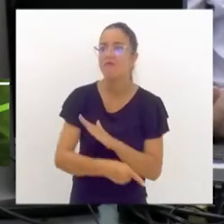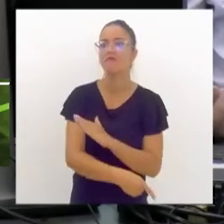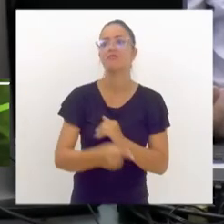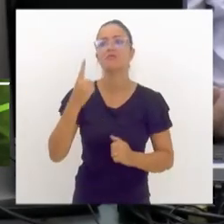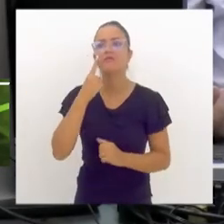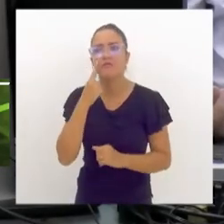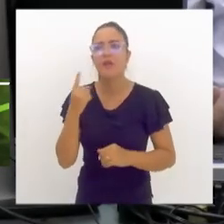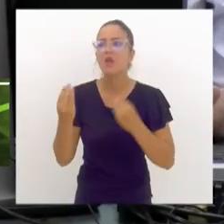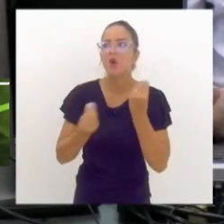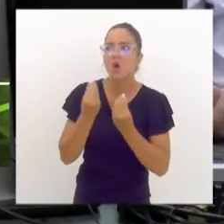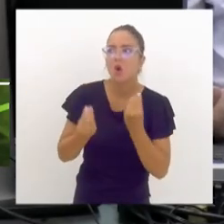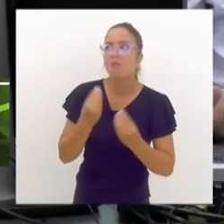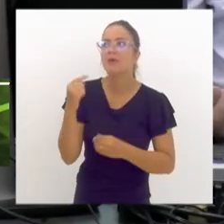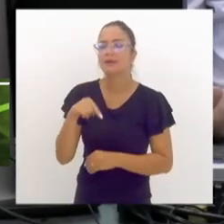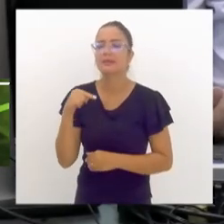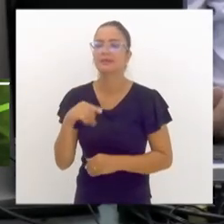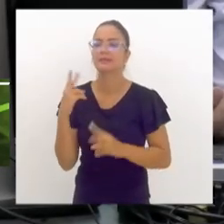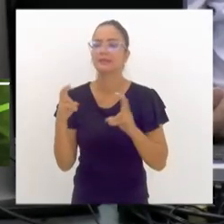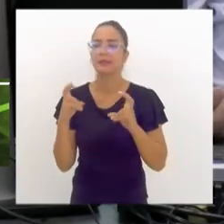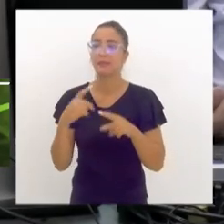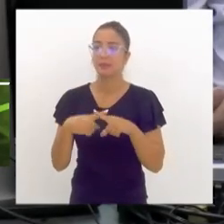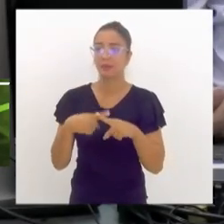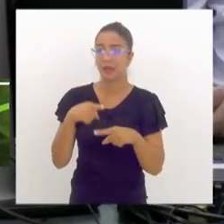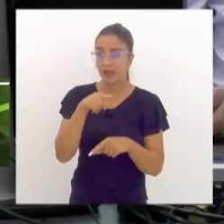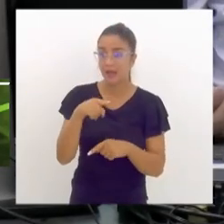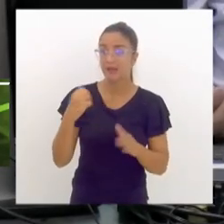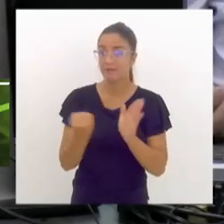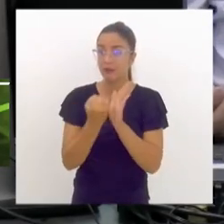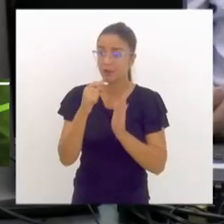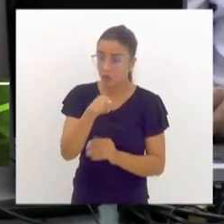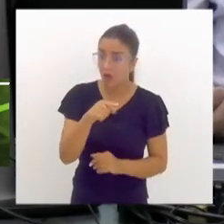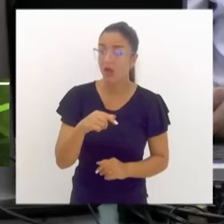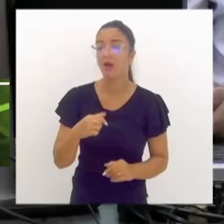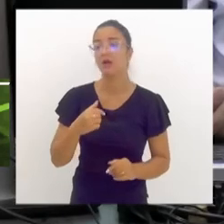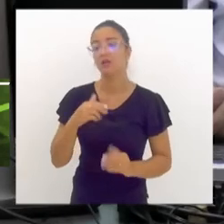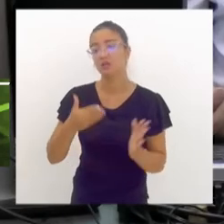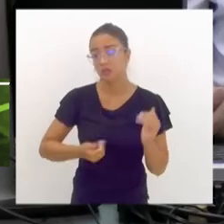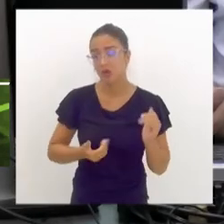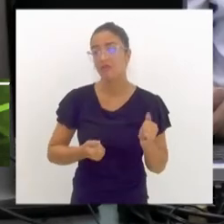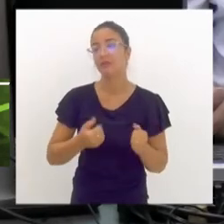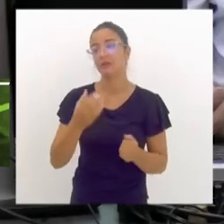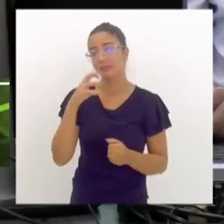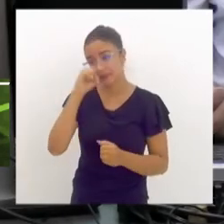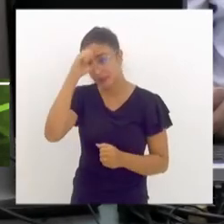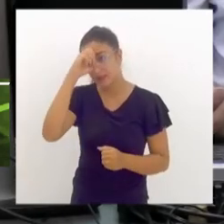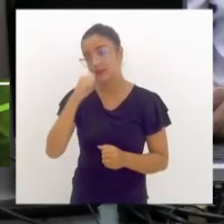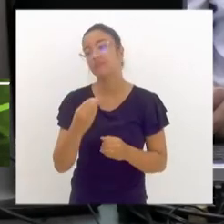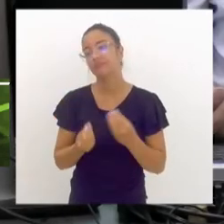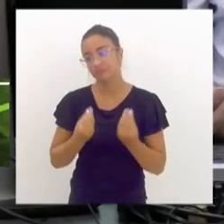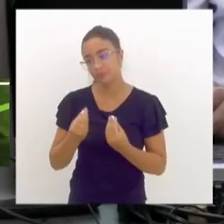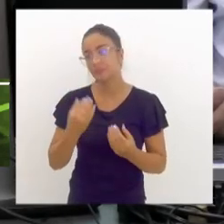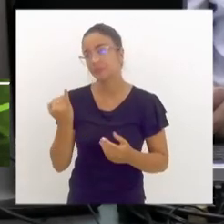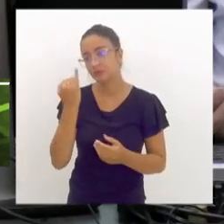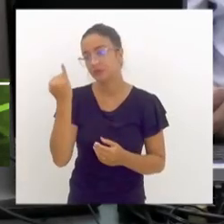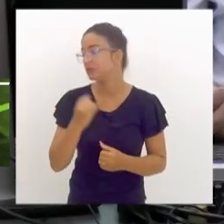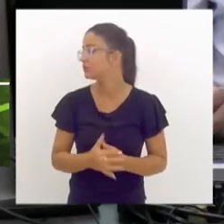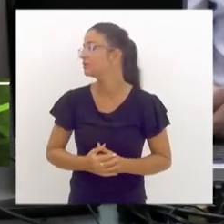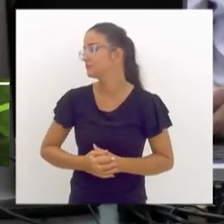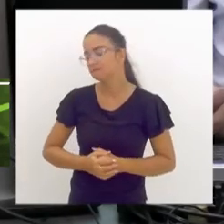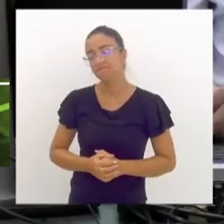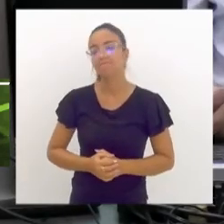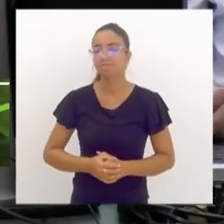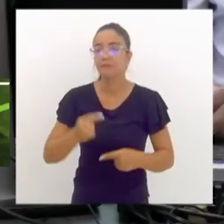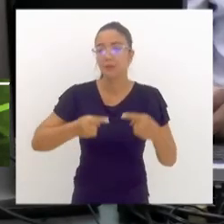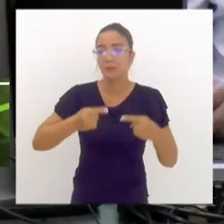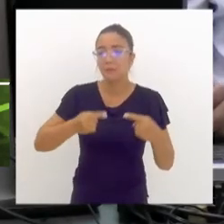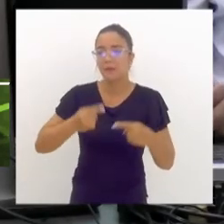repercussões geracionais sobre a formação da nossa juventude, enfim, e é possível até que na nova conjuntura política decorrente do resultado das